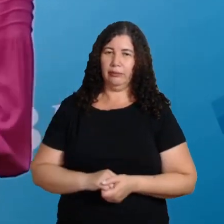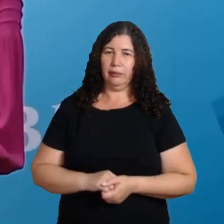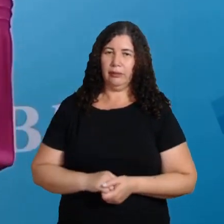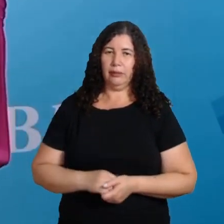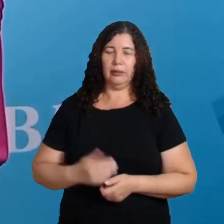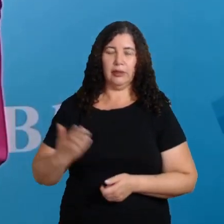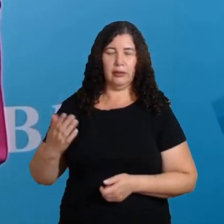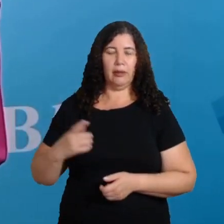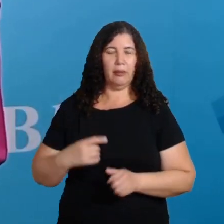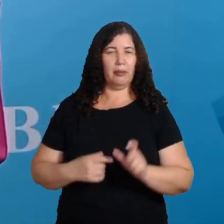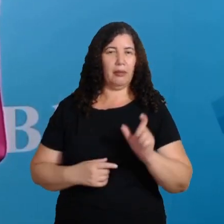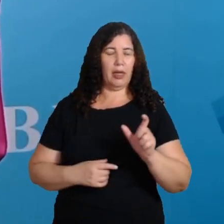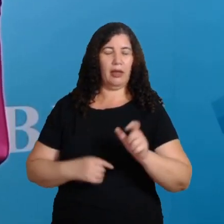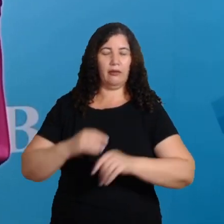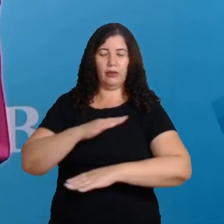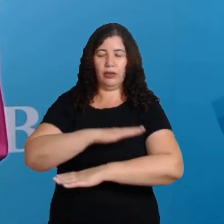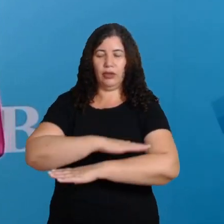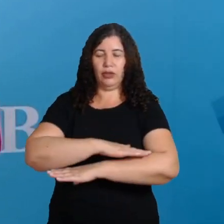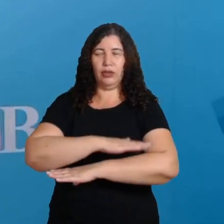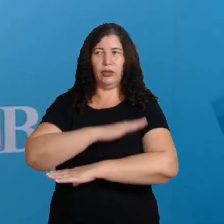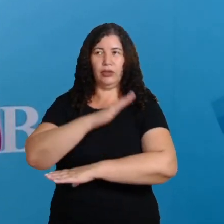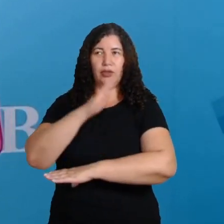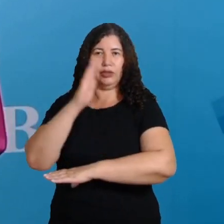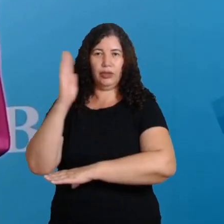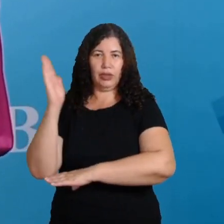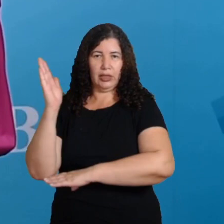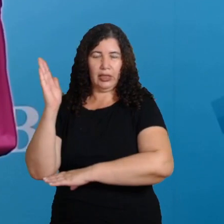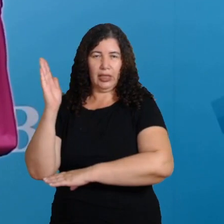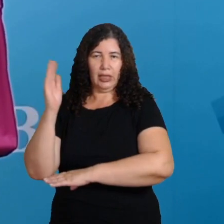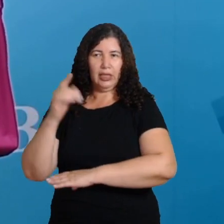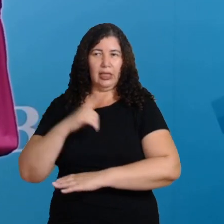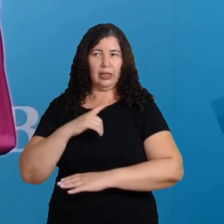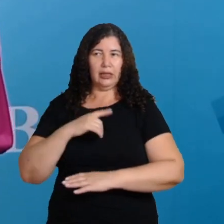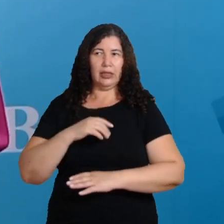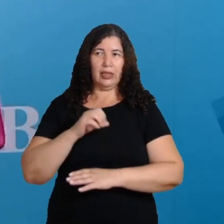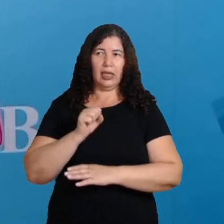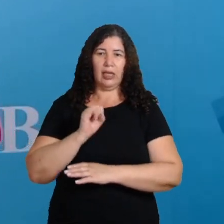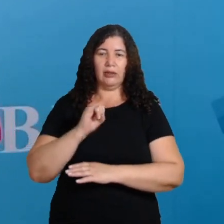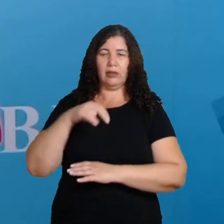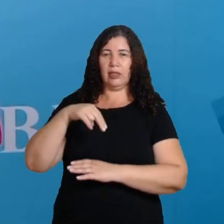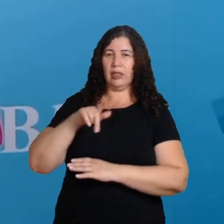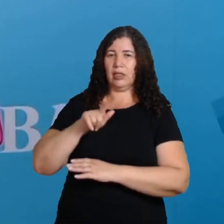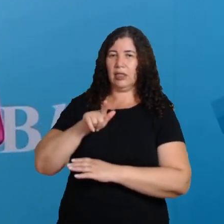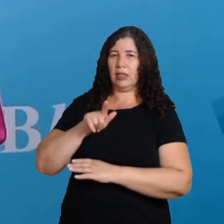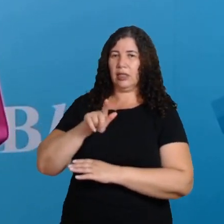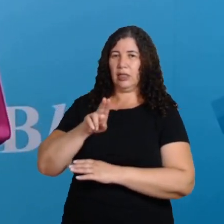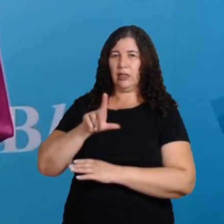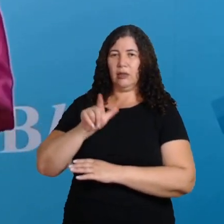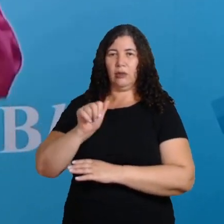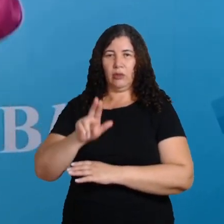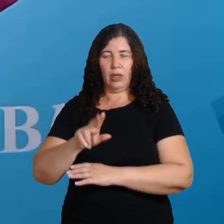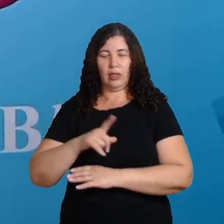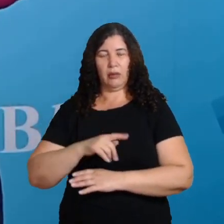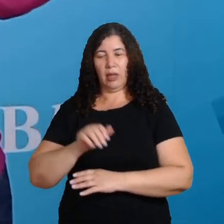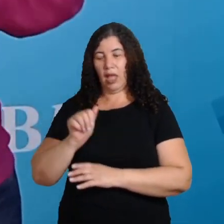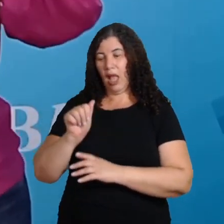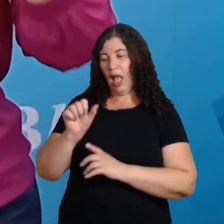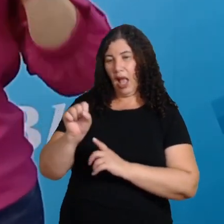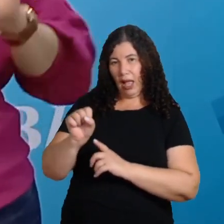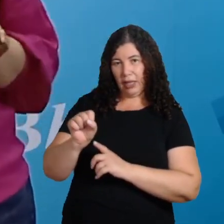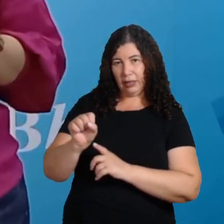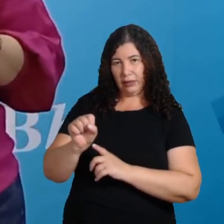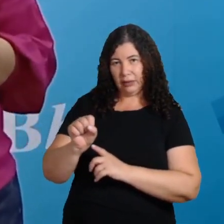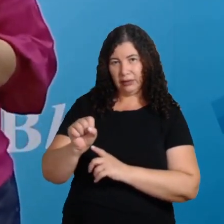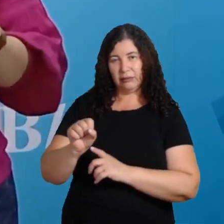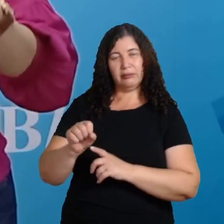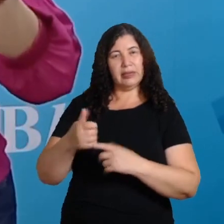acontece aqui com a palavra janela. Ora, se janela está no singular, esse asa aqui também deveria